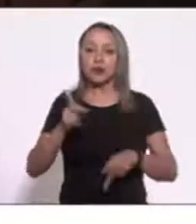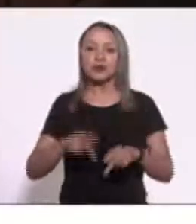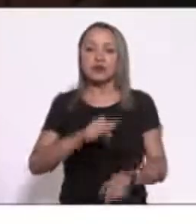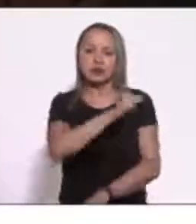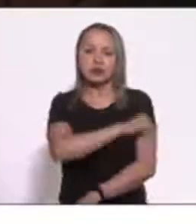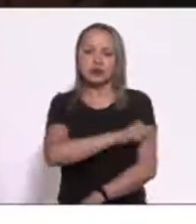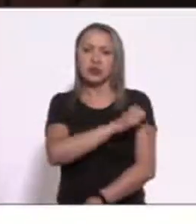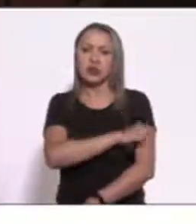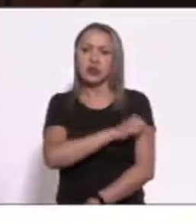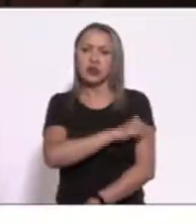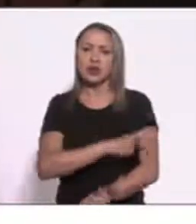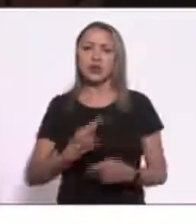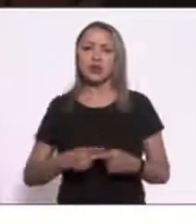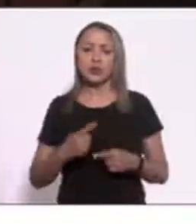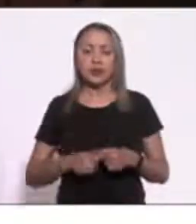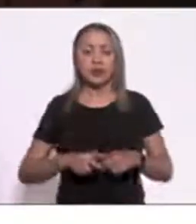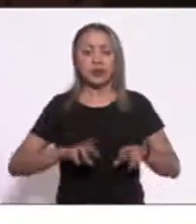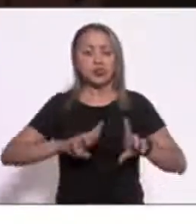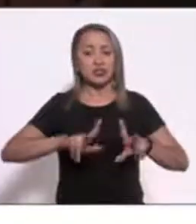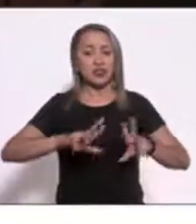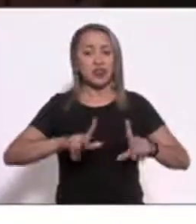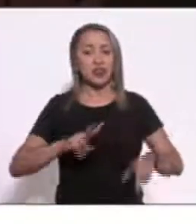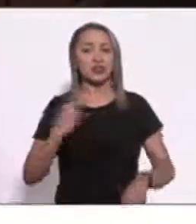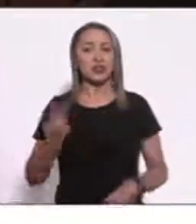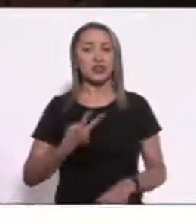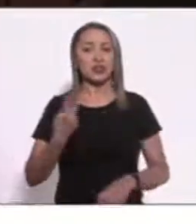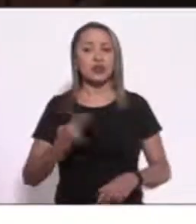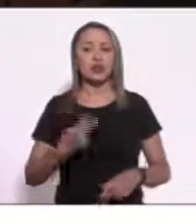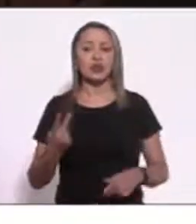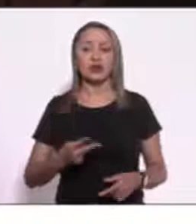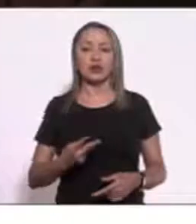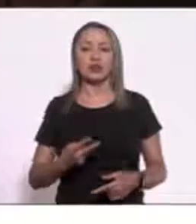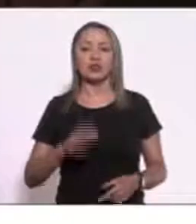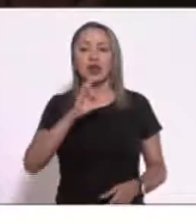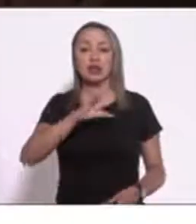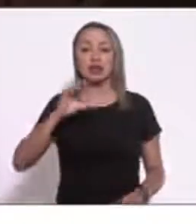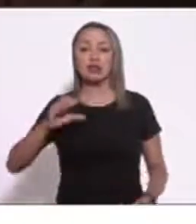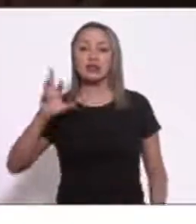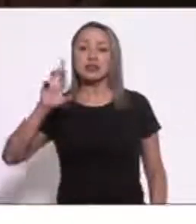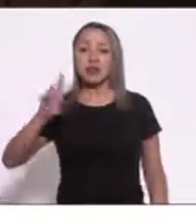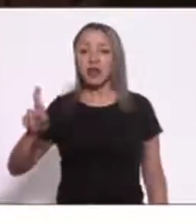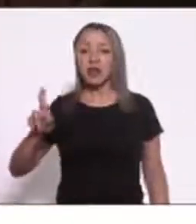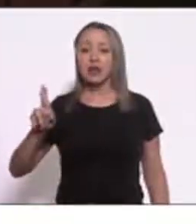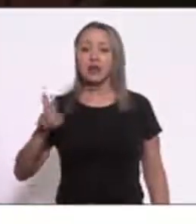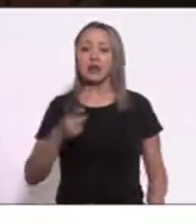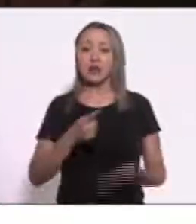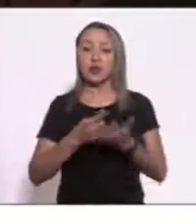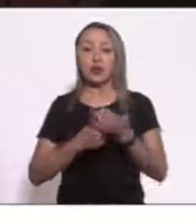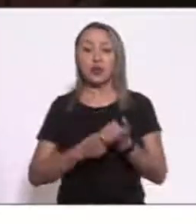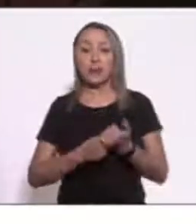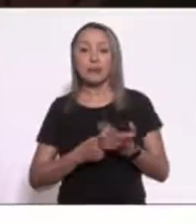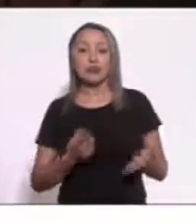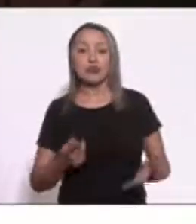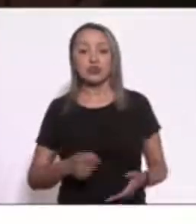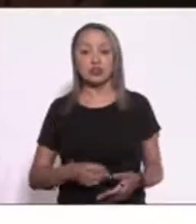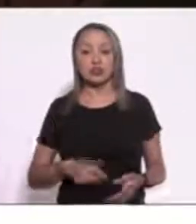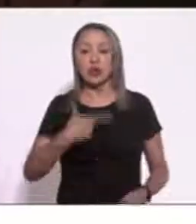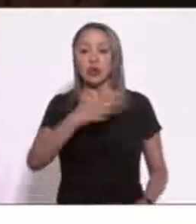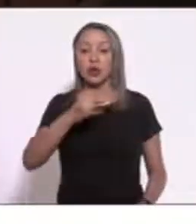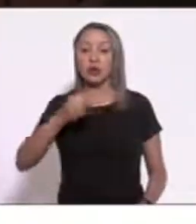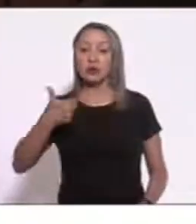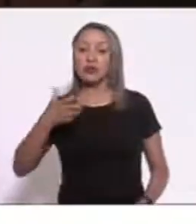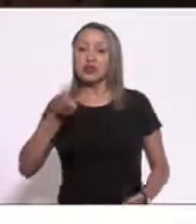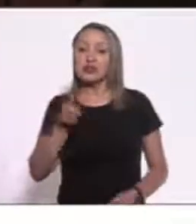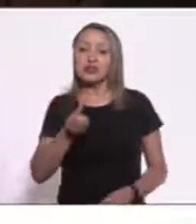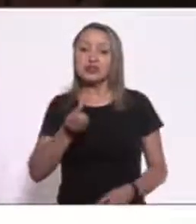injustificável e aguda diferenciação de tarifa, a CCR foi brindada em dezembro de 2016, com mais